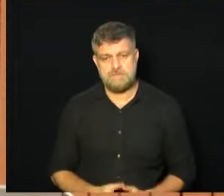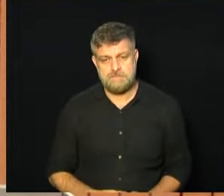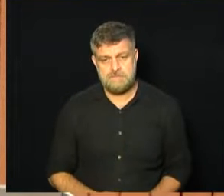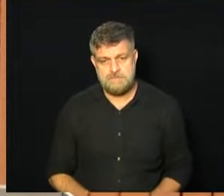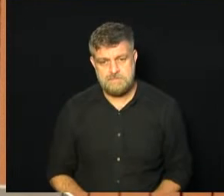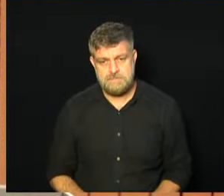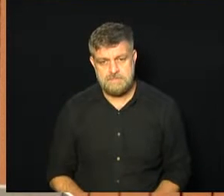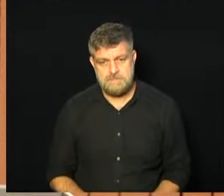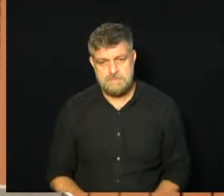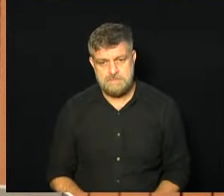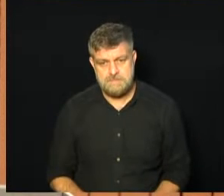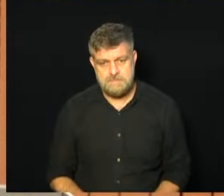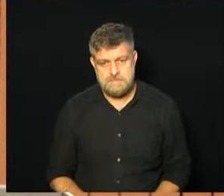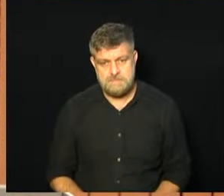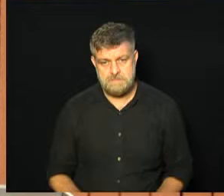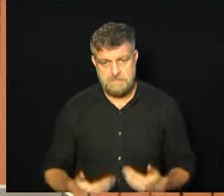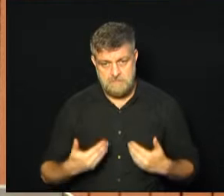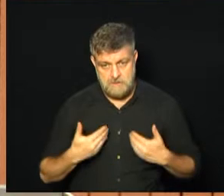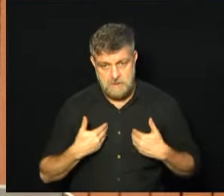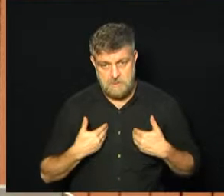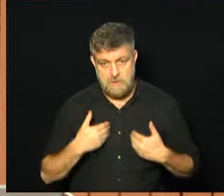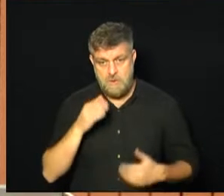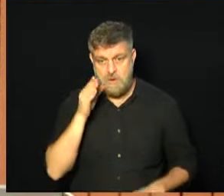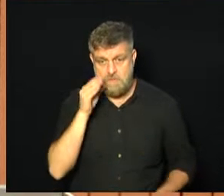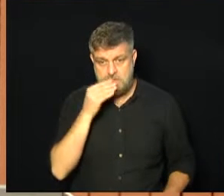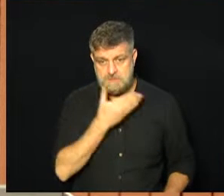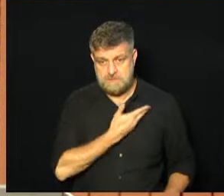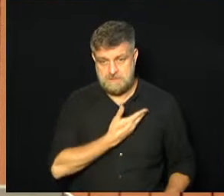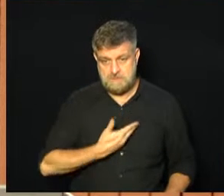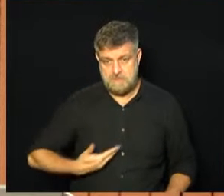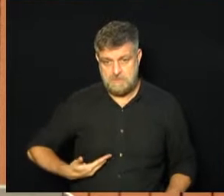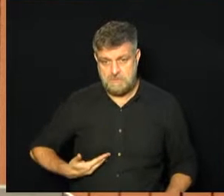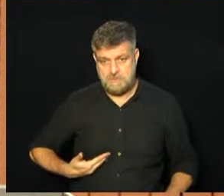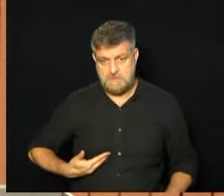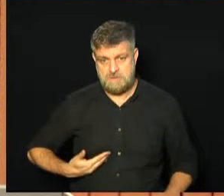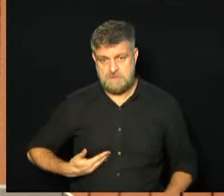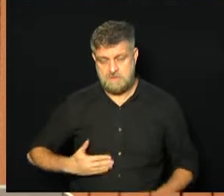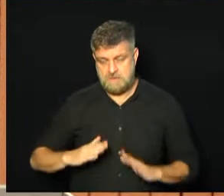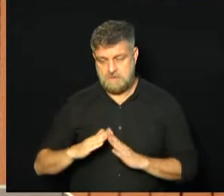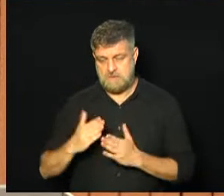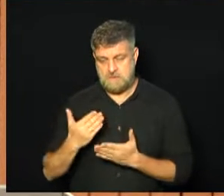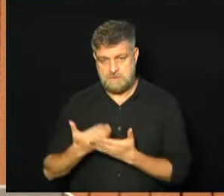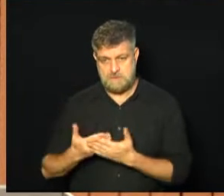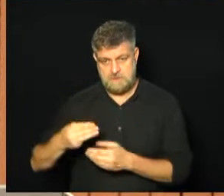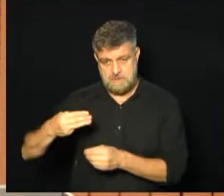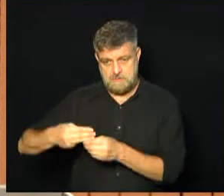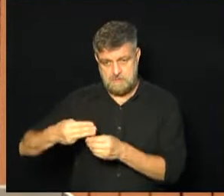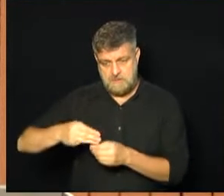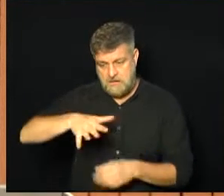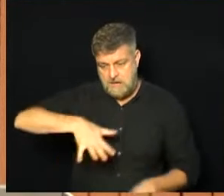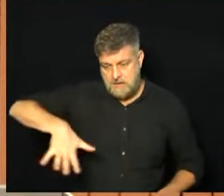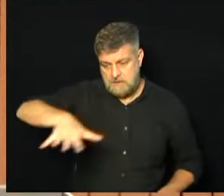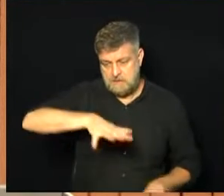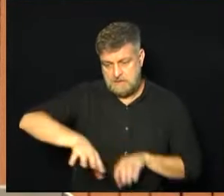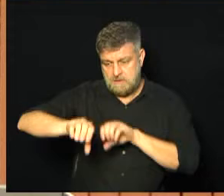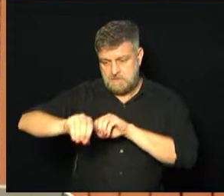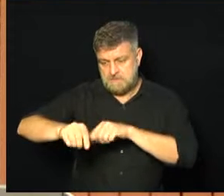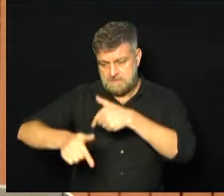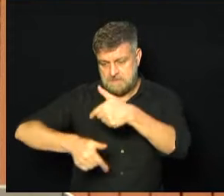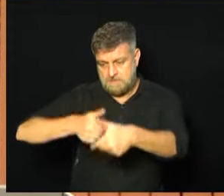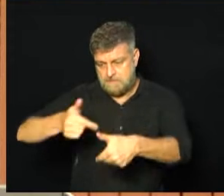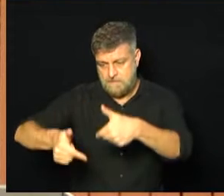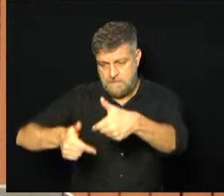exatamente isso. Eu sou um servidor público municipal. Trabalho no campo da educação e,